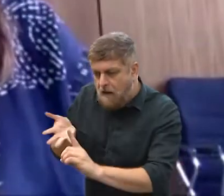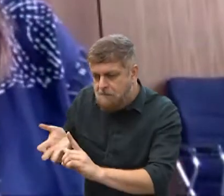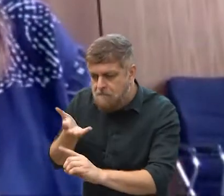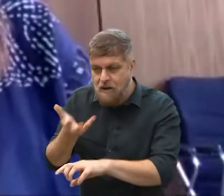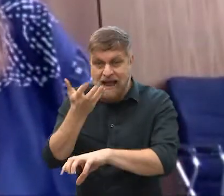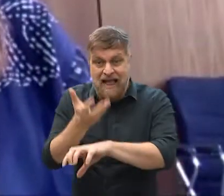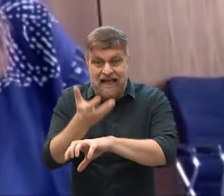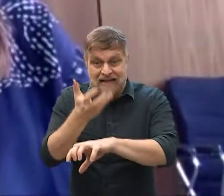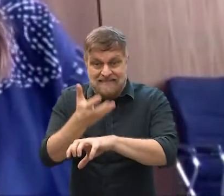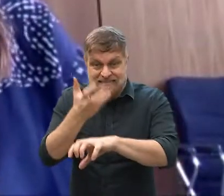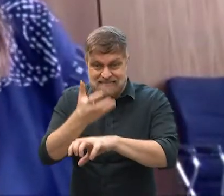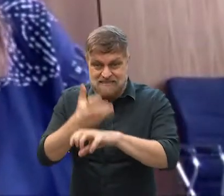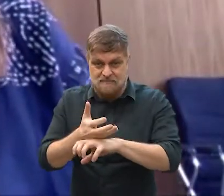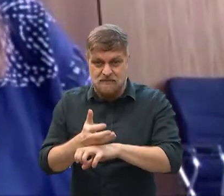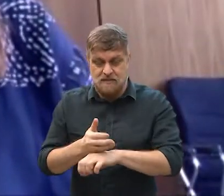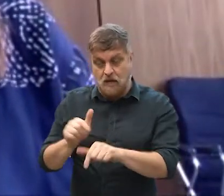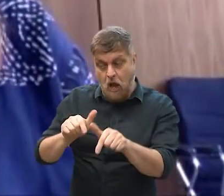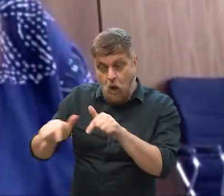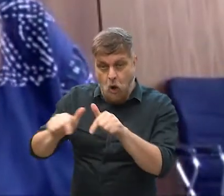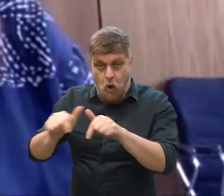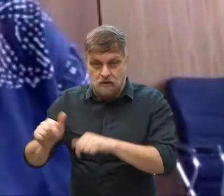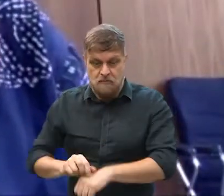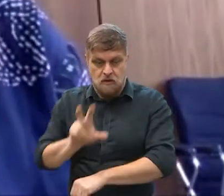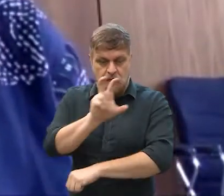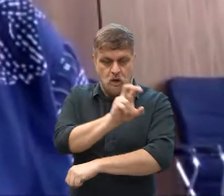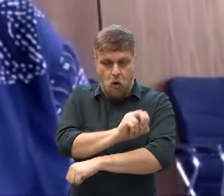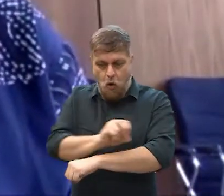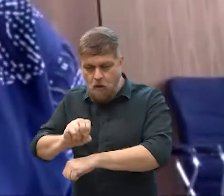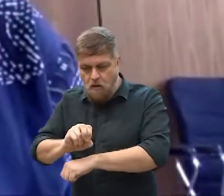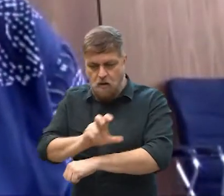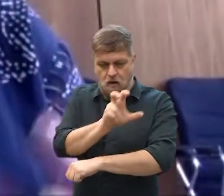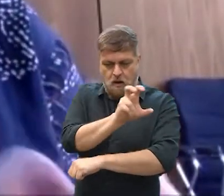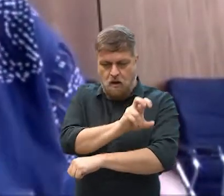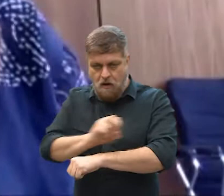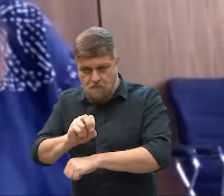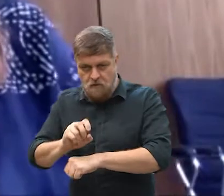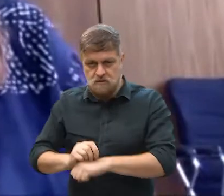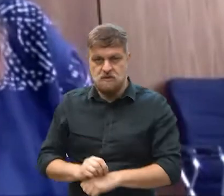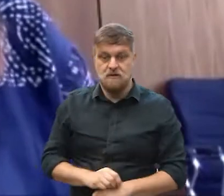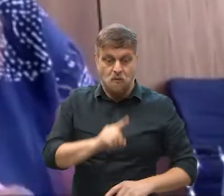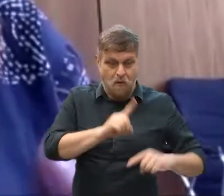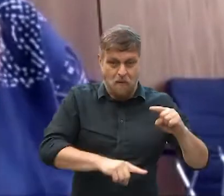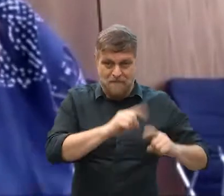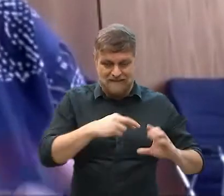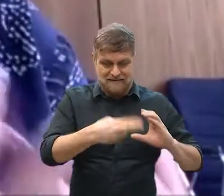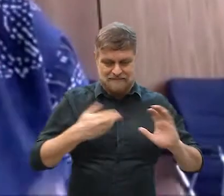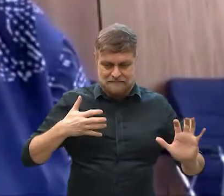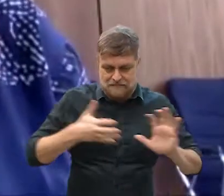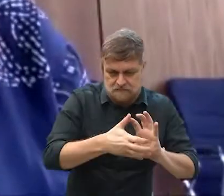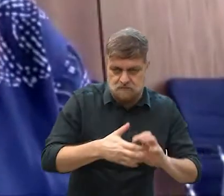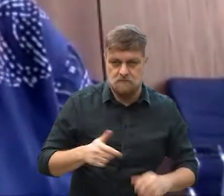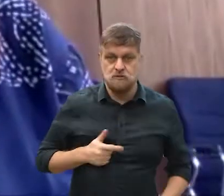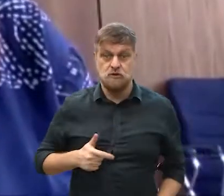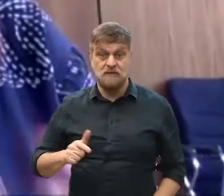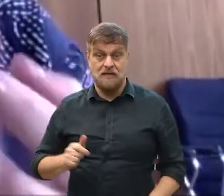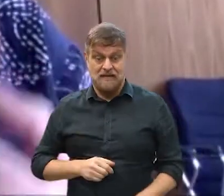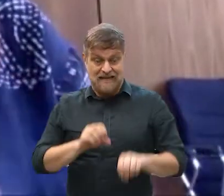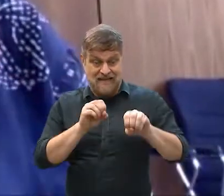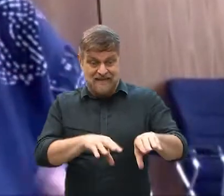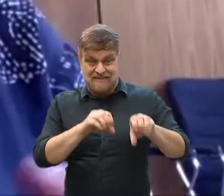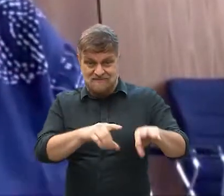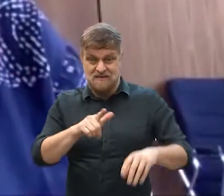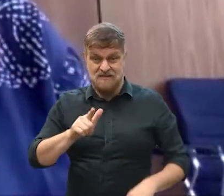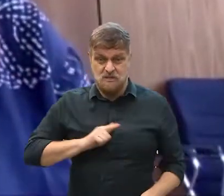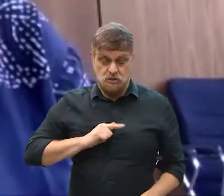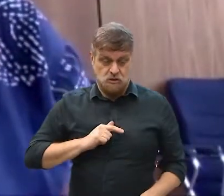de robótica com sucata, que, entre as práticas, consistia em aulas públicas de sensibilização da comunidade sobre os